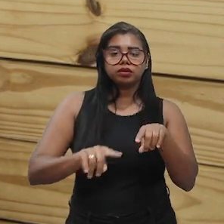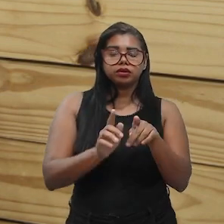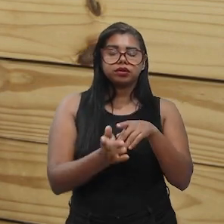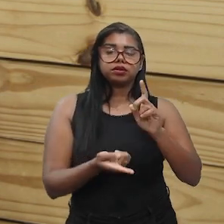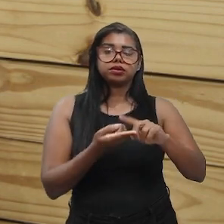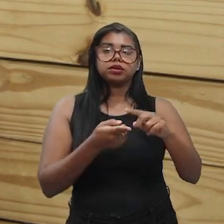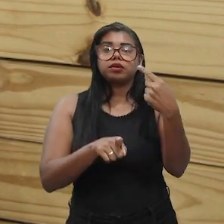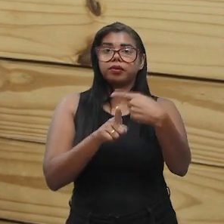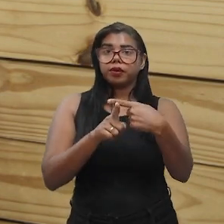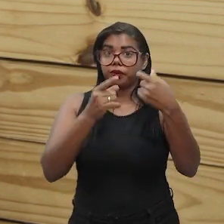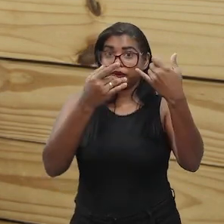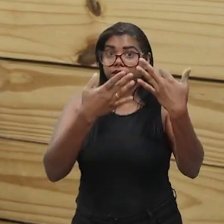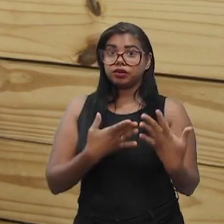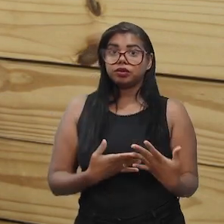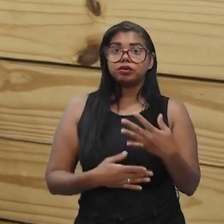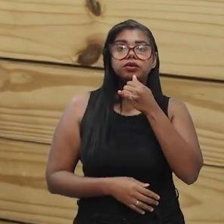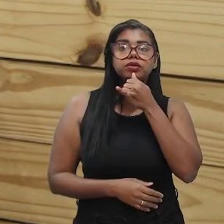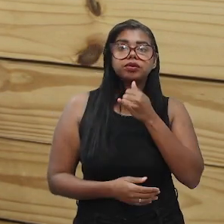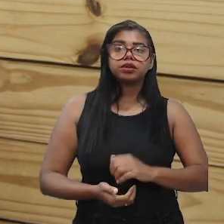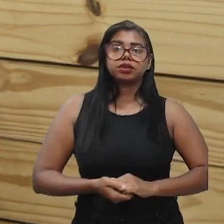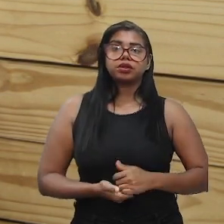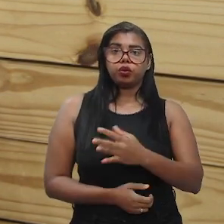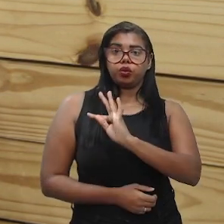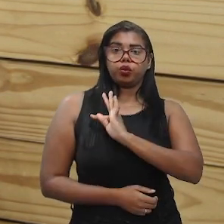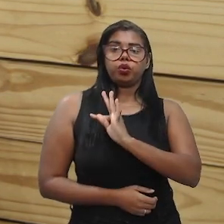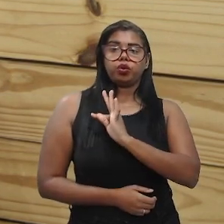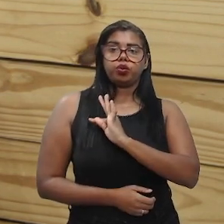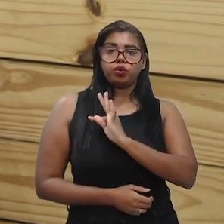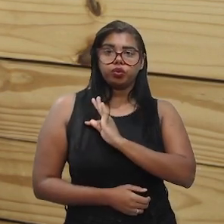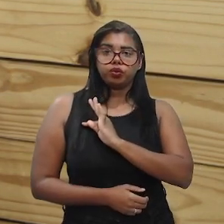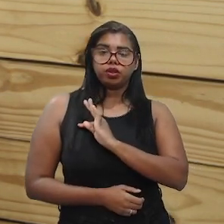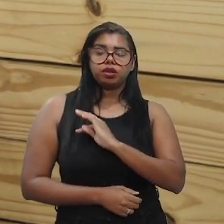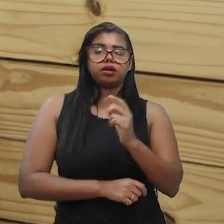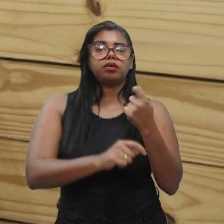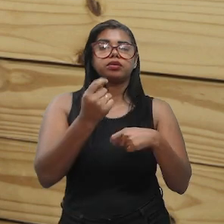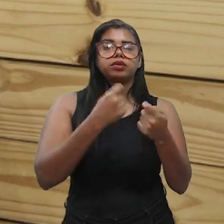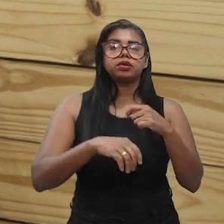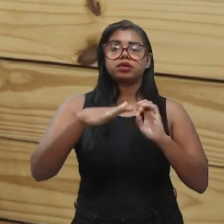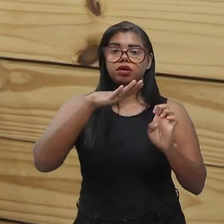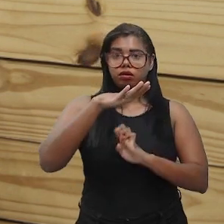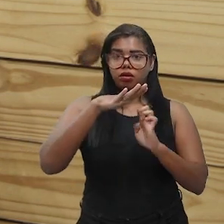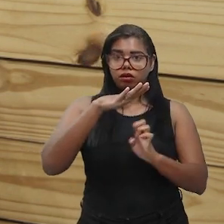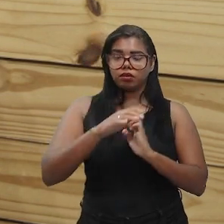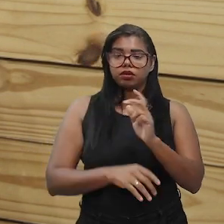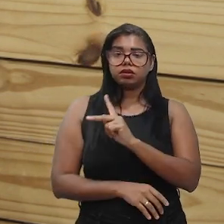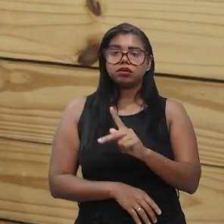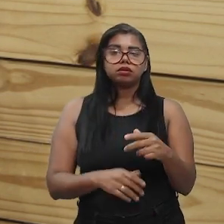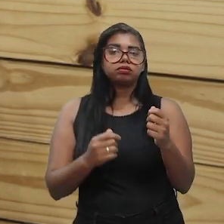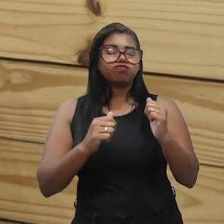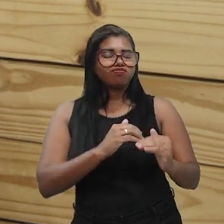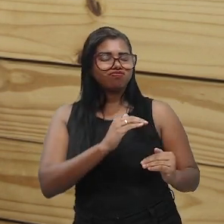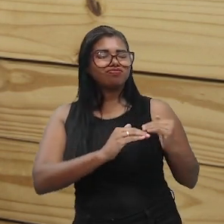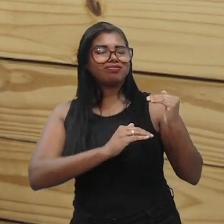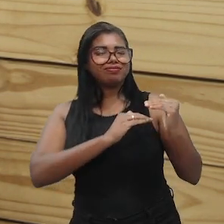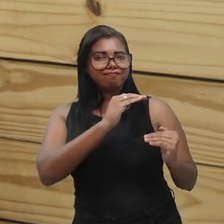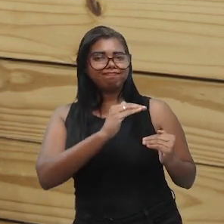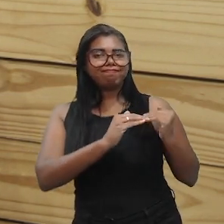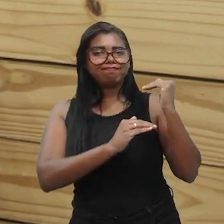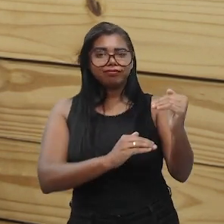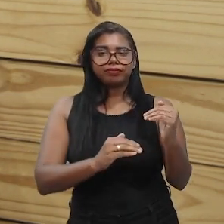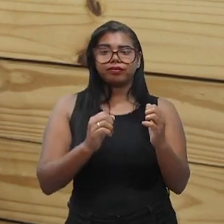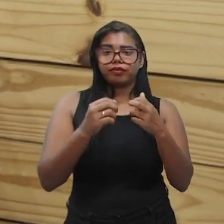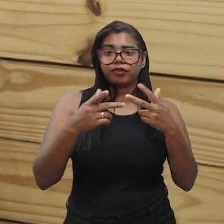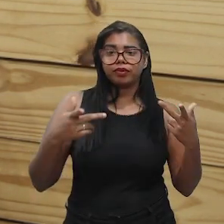Por que é que eu digo isso? O técnico em administração de empresas, professor Rafael, então ele pode desenvolver atividades